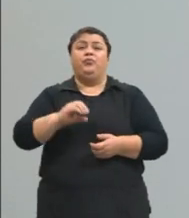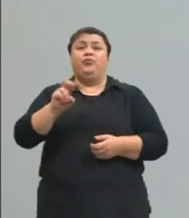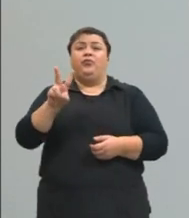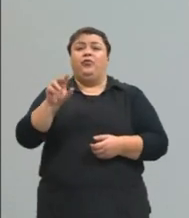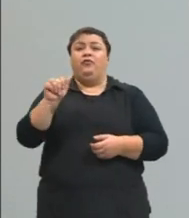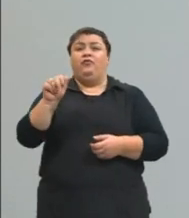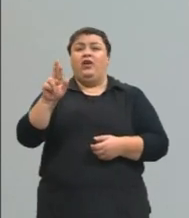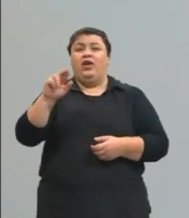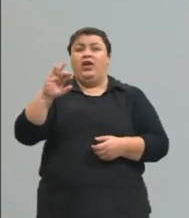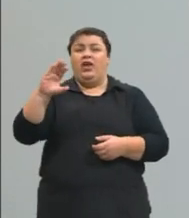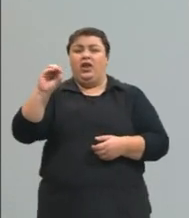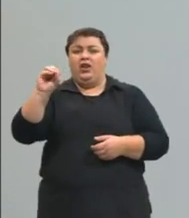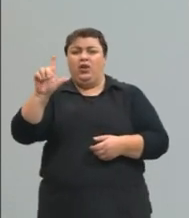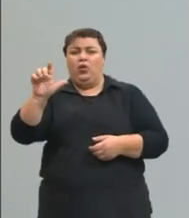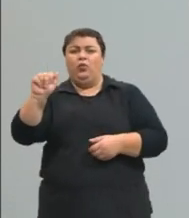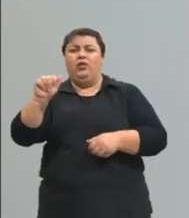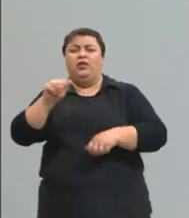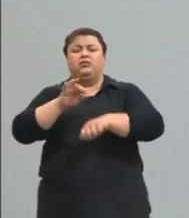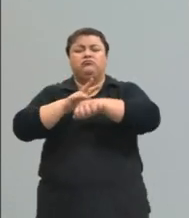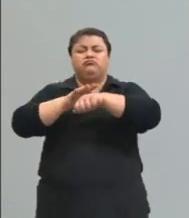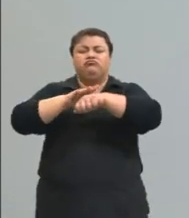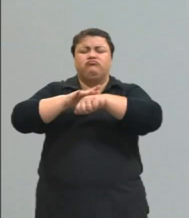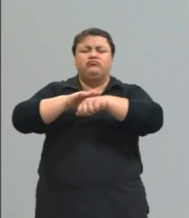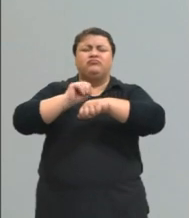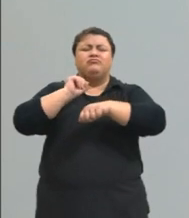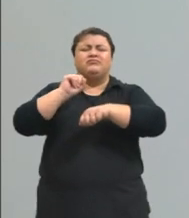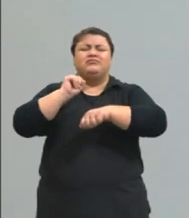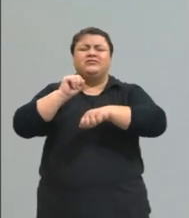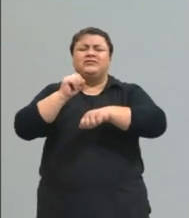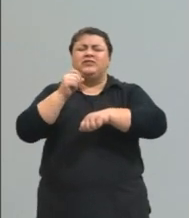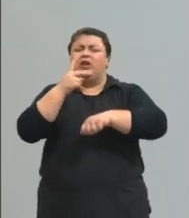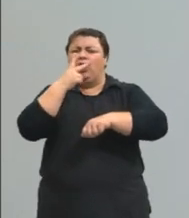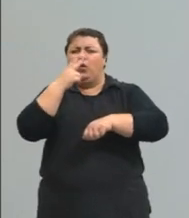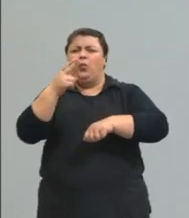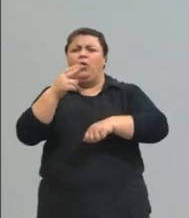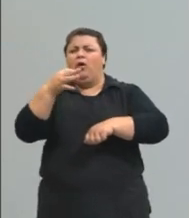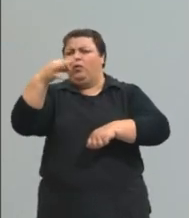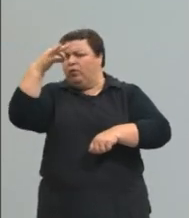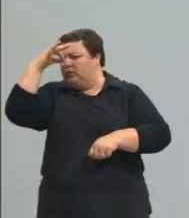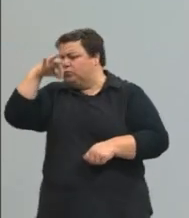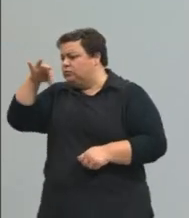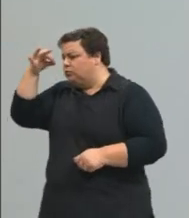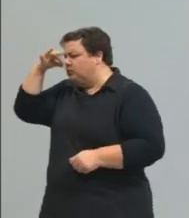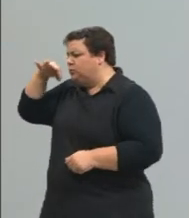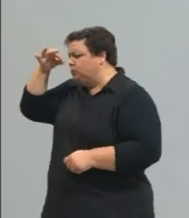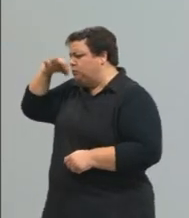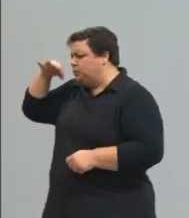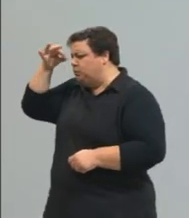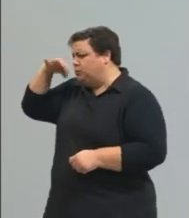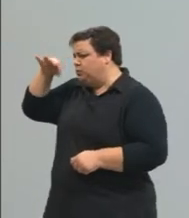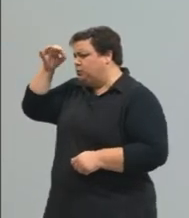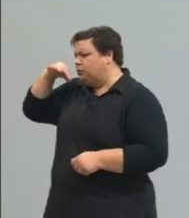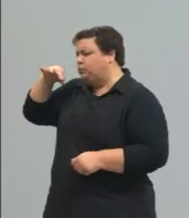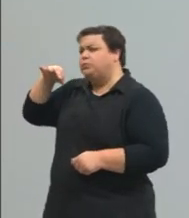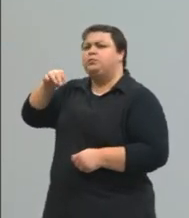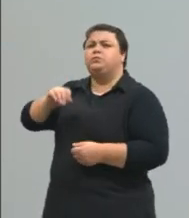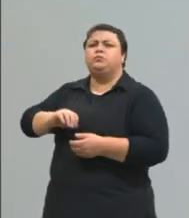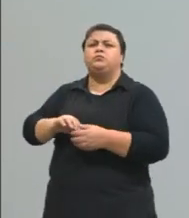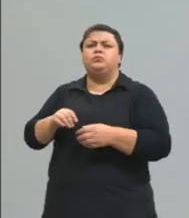Bom, os sintomas da varíola eram parecidos com os gripais, os resfriados, uma gripe